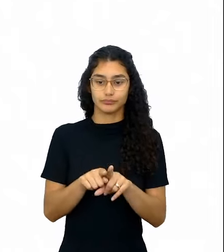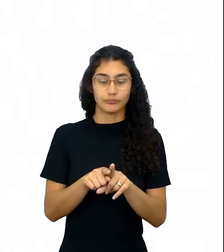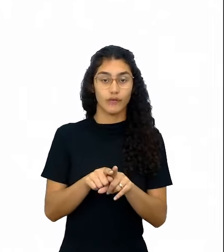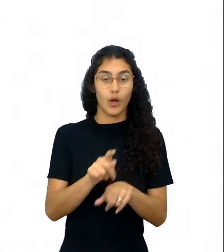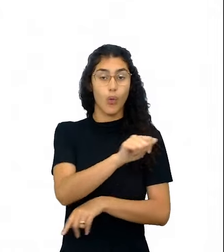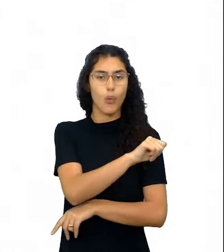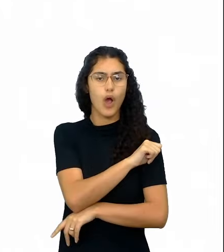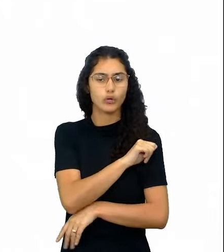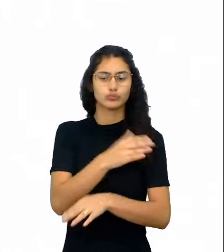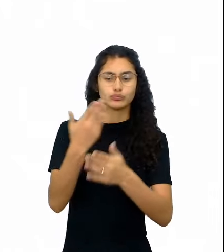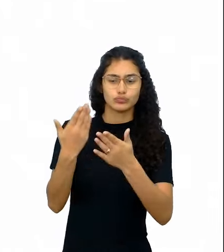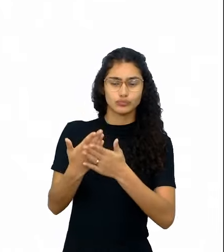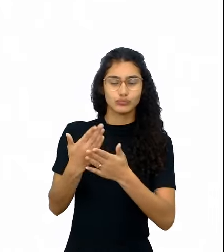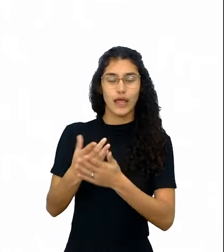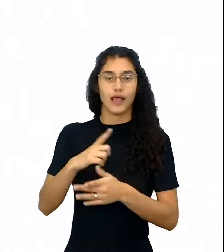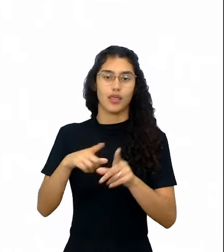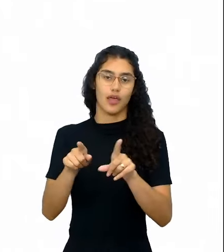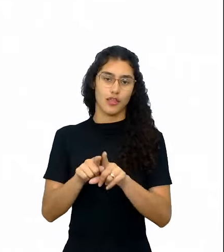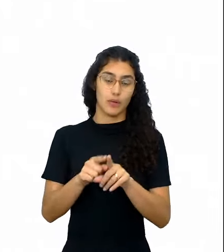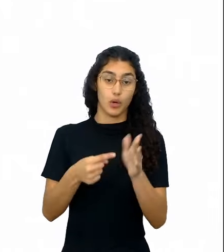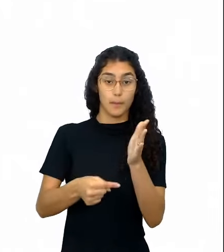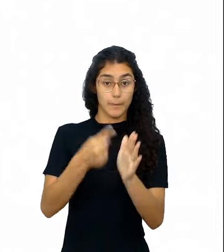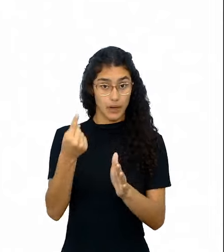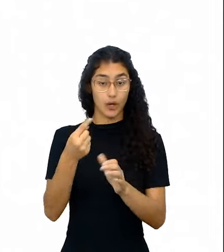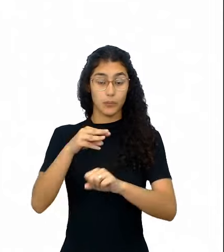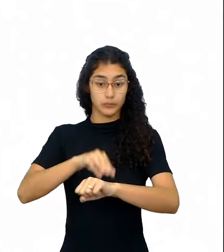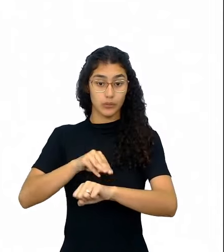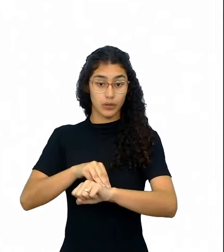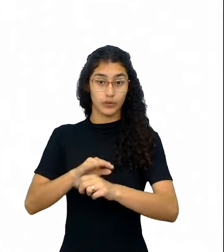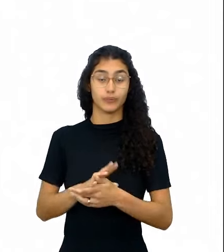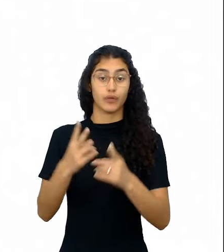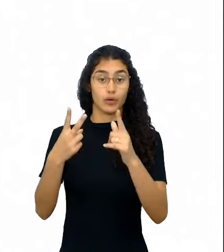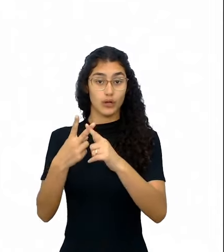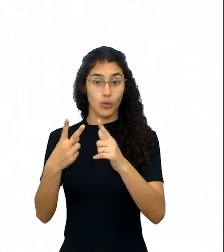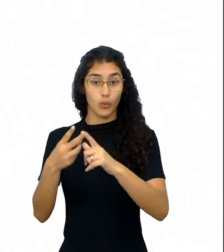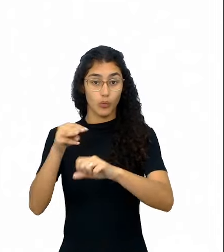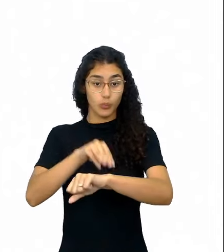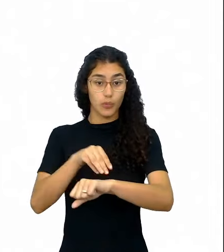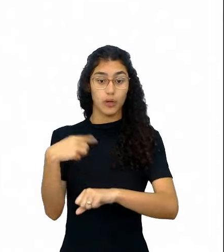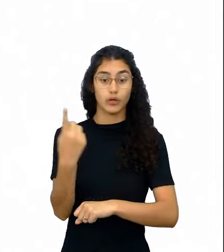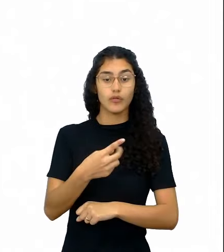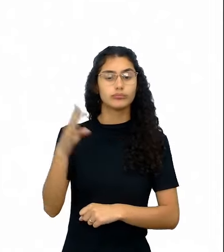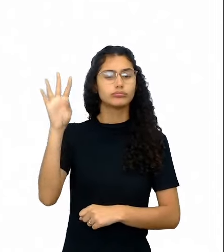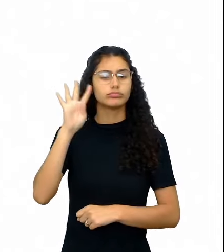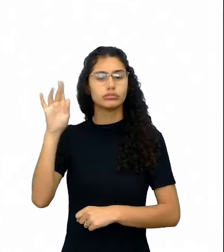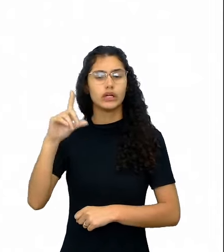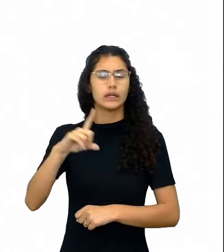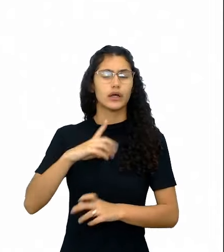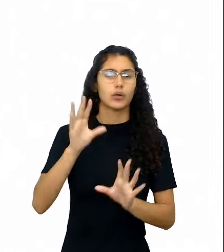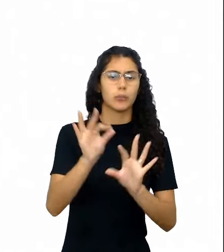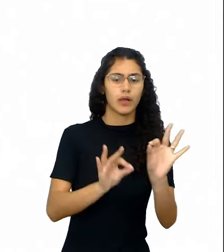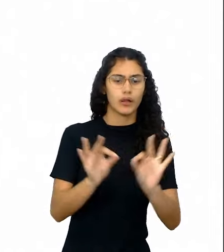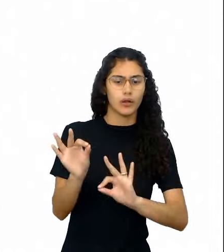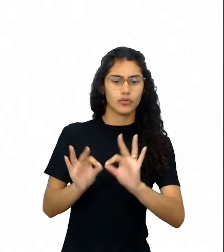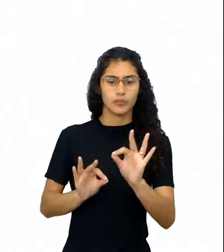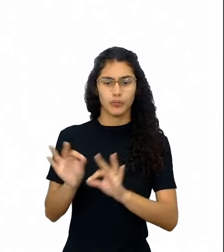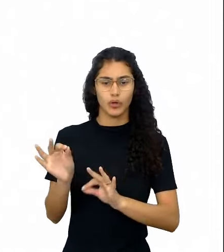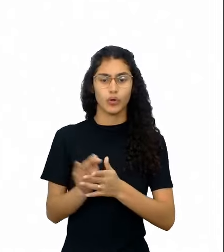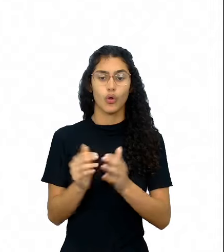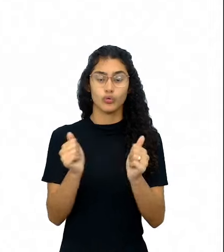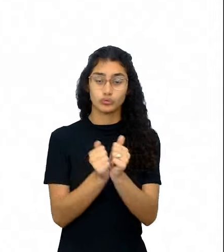estudar um pouco a respeito disso, nesse primeiro momento. No segundo momento, nós vamos refletir sobre o planejamento